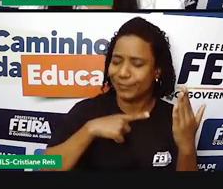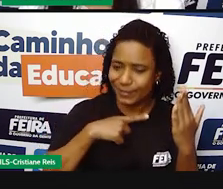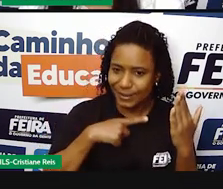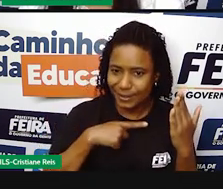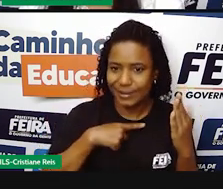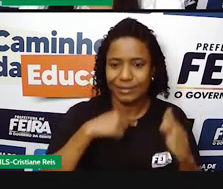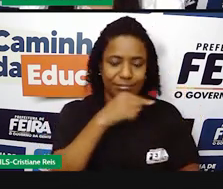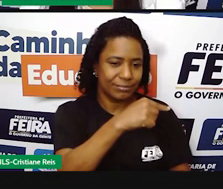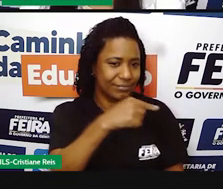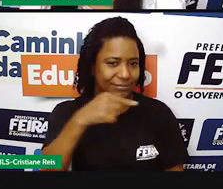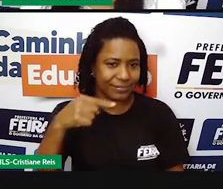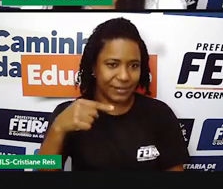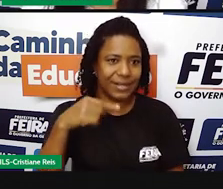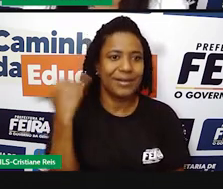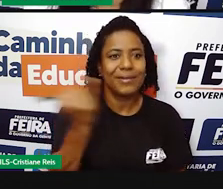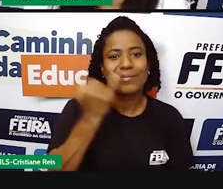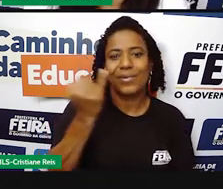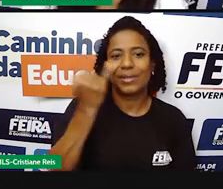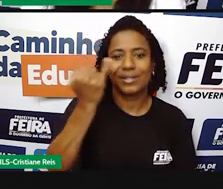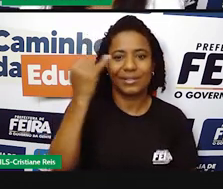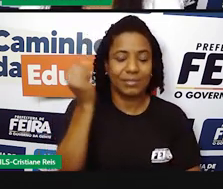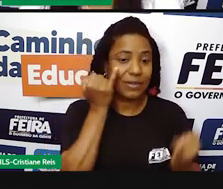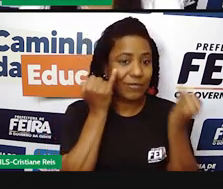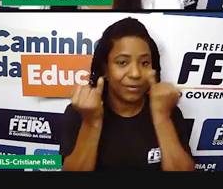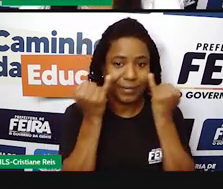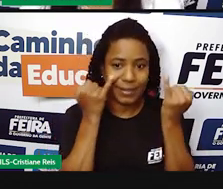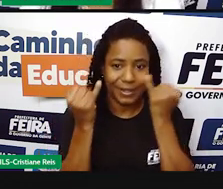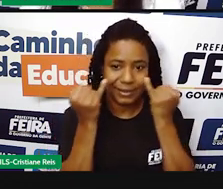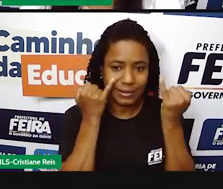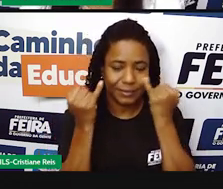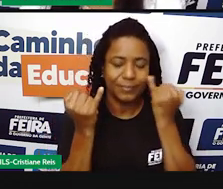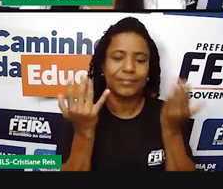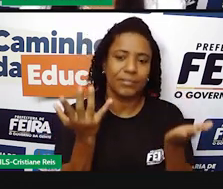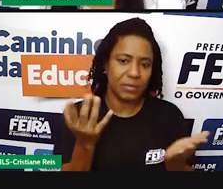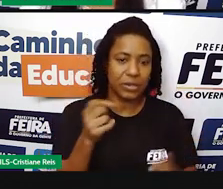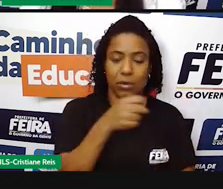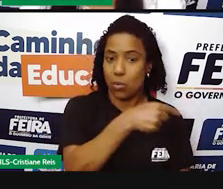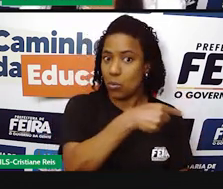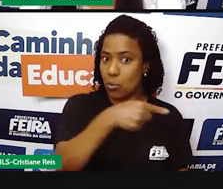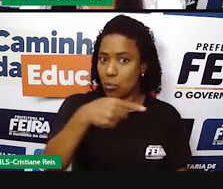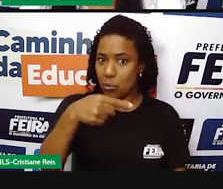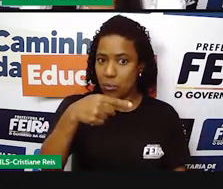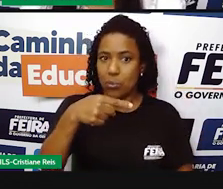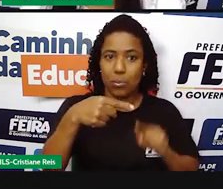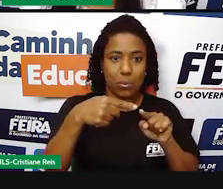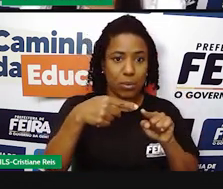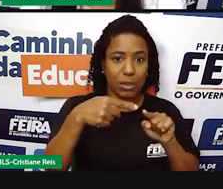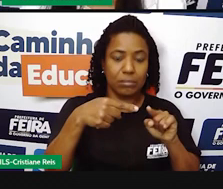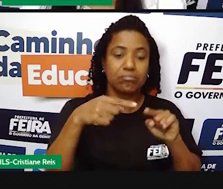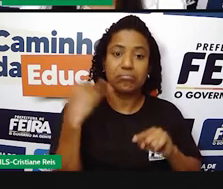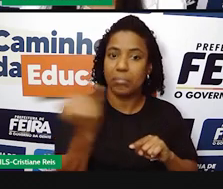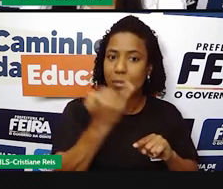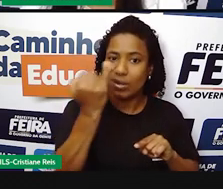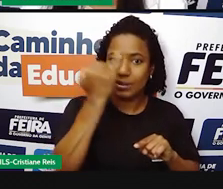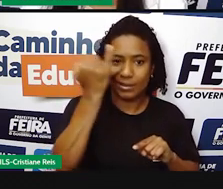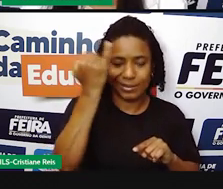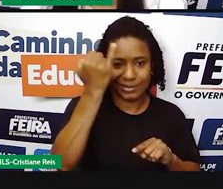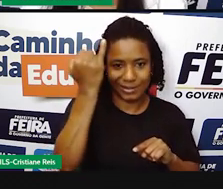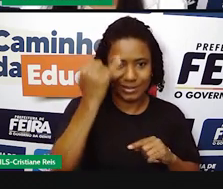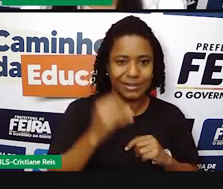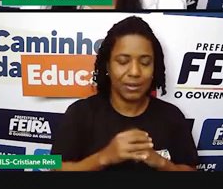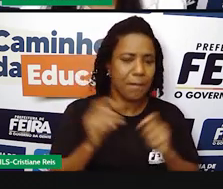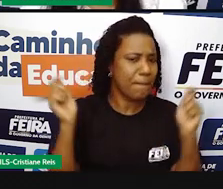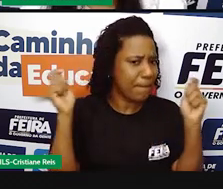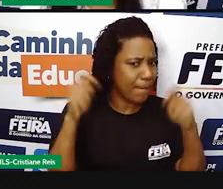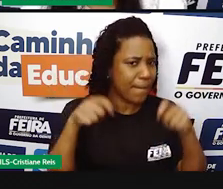determinada ênfase a uma informação. Então, se eu quero dar um destaque, né, a determinada informação, pode-se utilizar